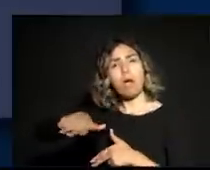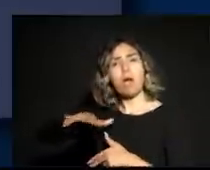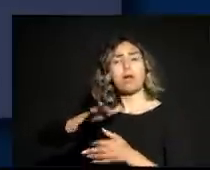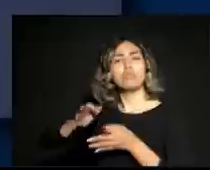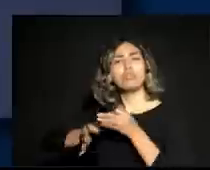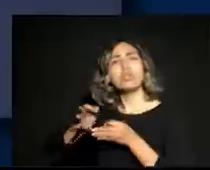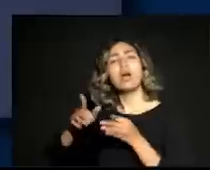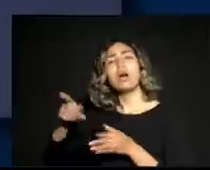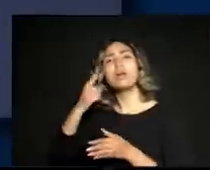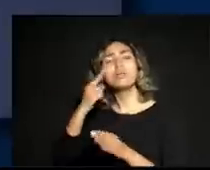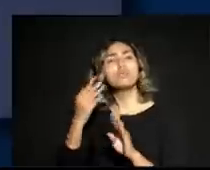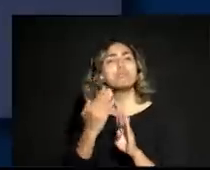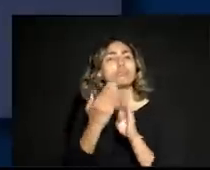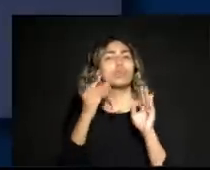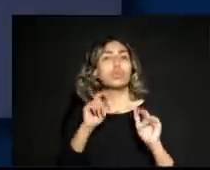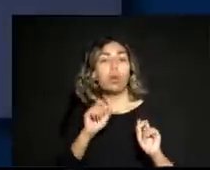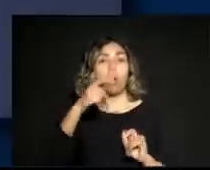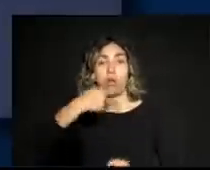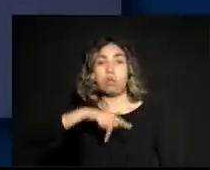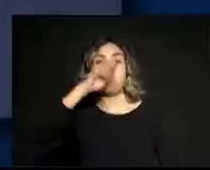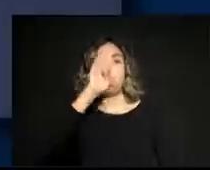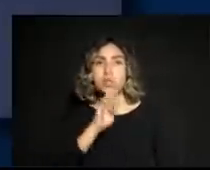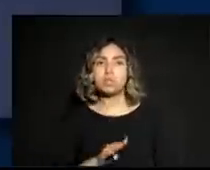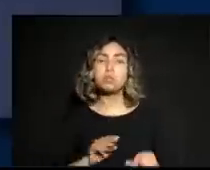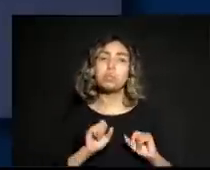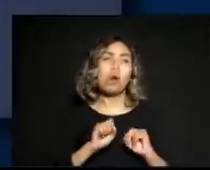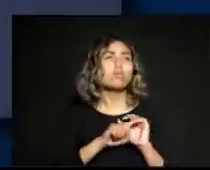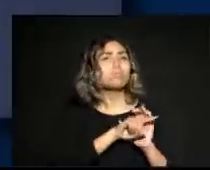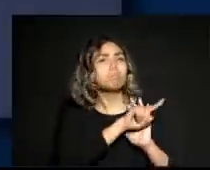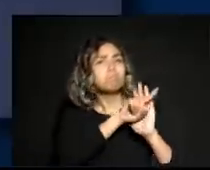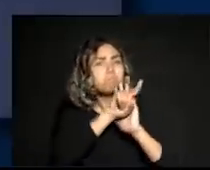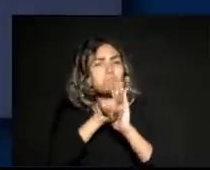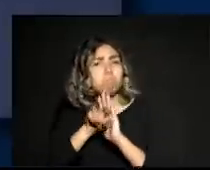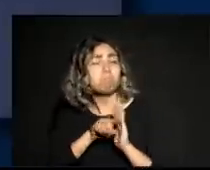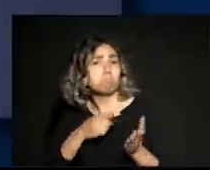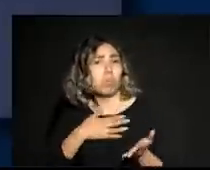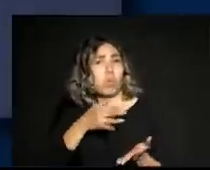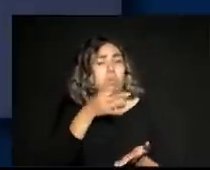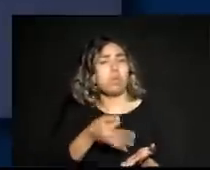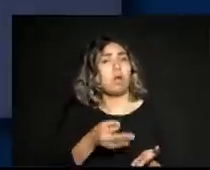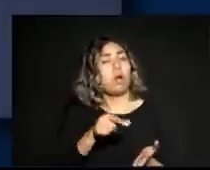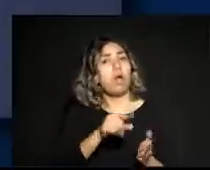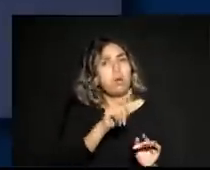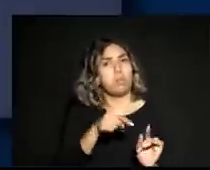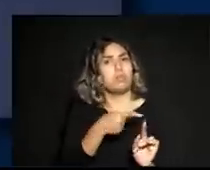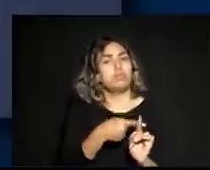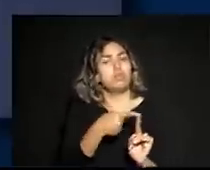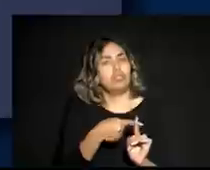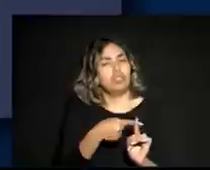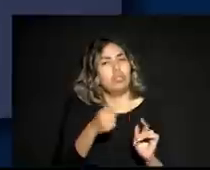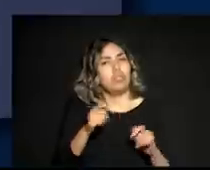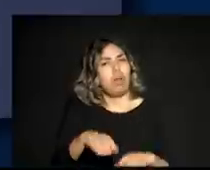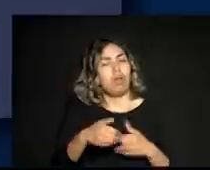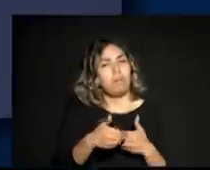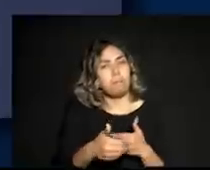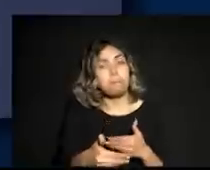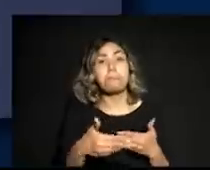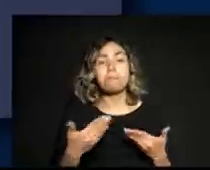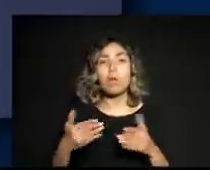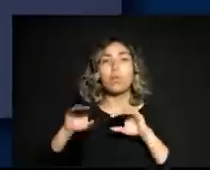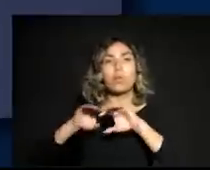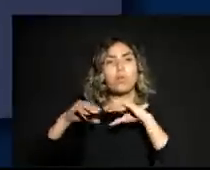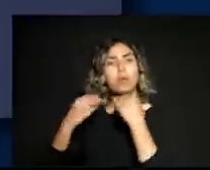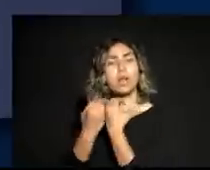investigar quem quer que seja no Brasil é isso para mim é positivo no longo prazo o congresso